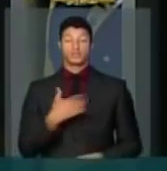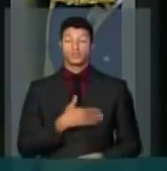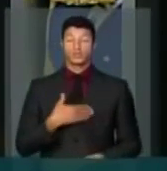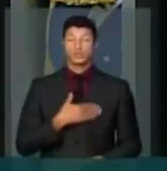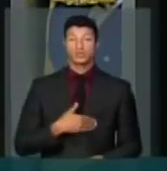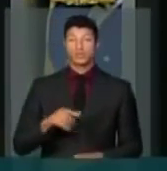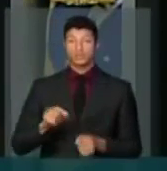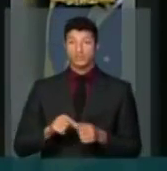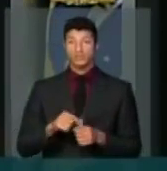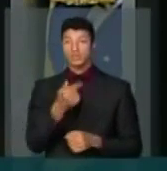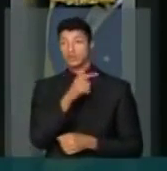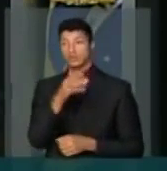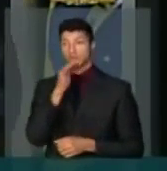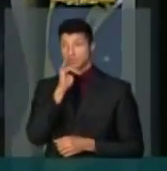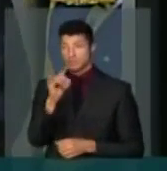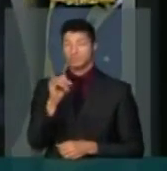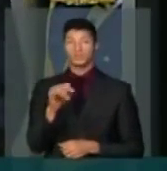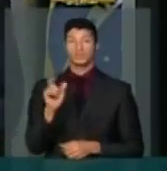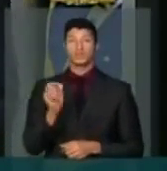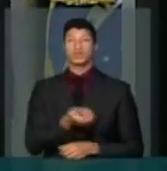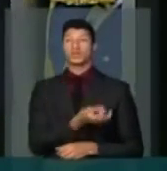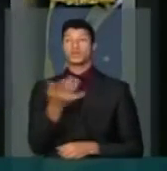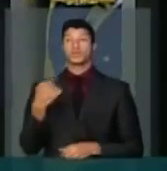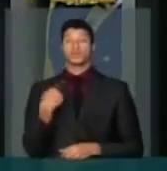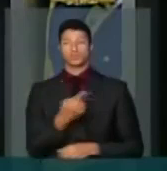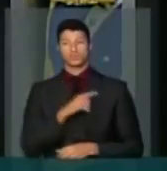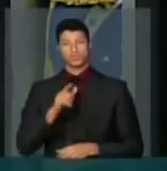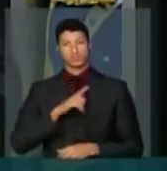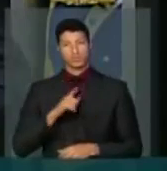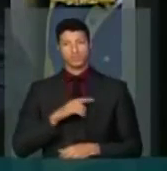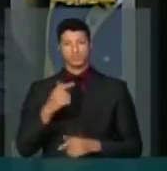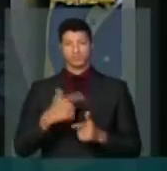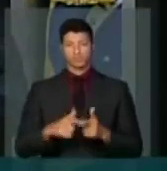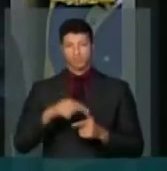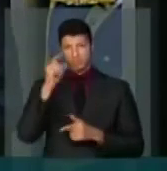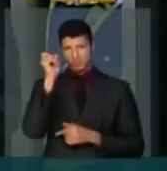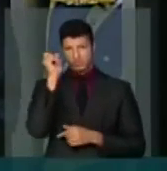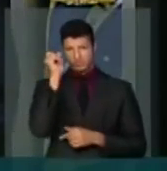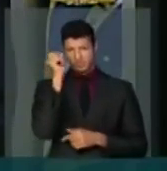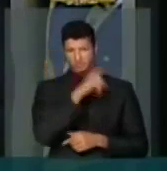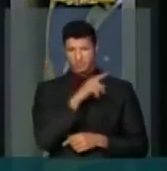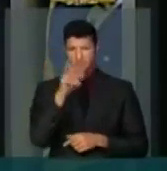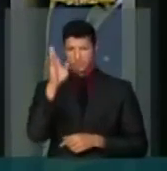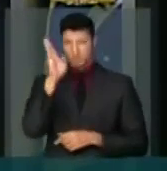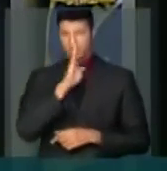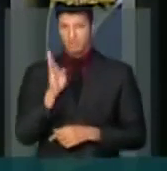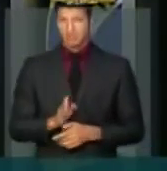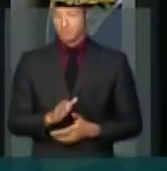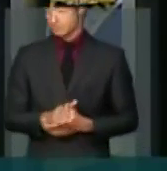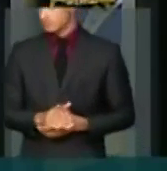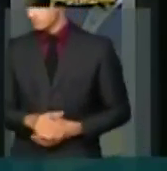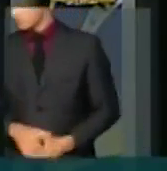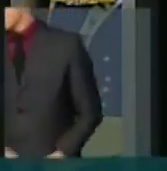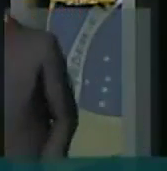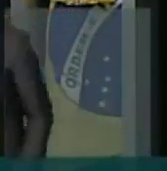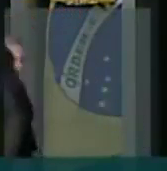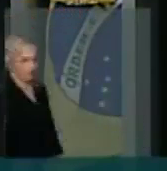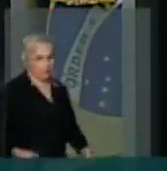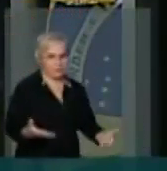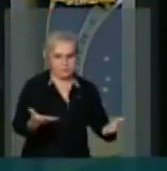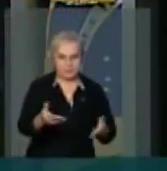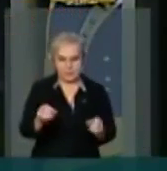de fazer mais uma denúncia. Enquanto nós temos essa situação difícil aqui no Brasil, que para corrigir